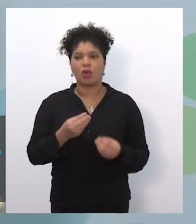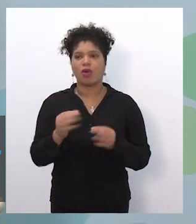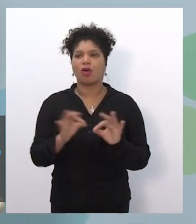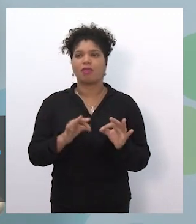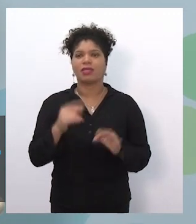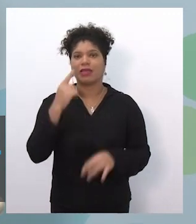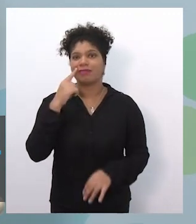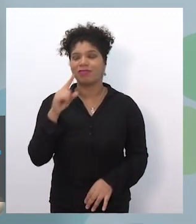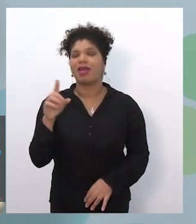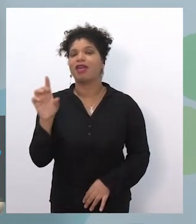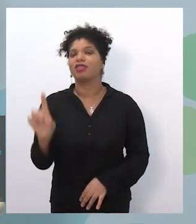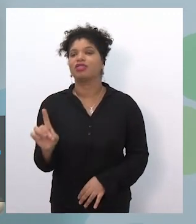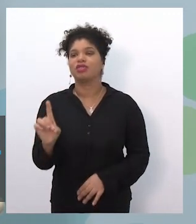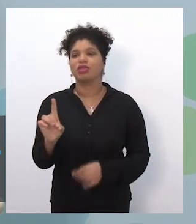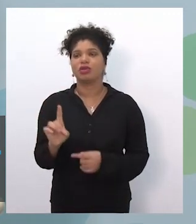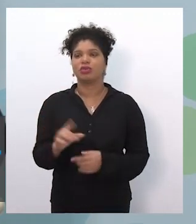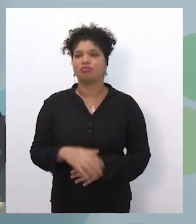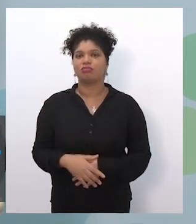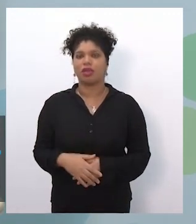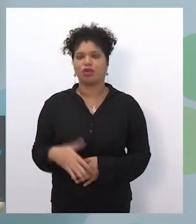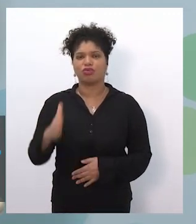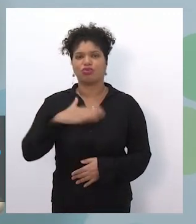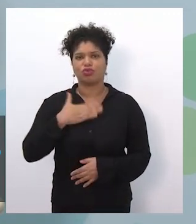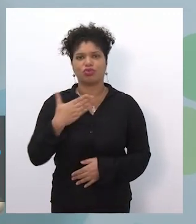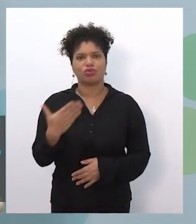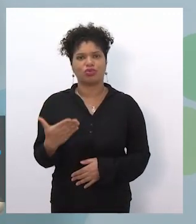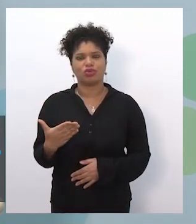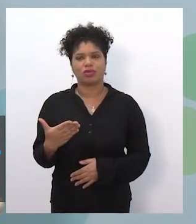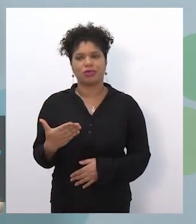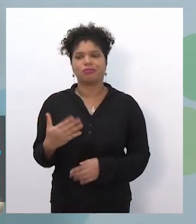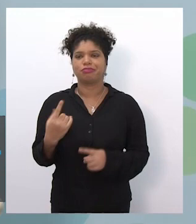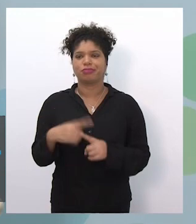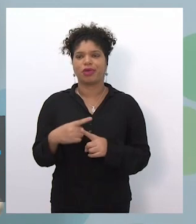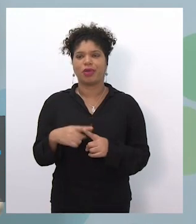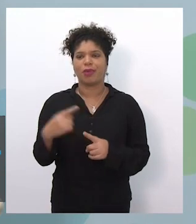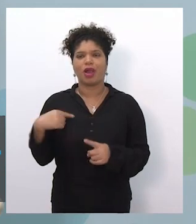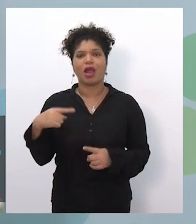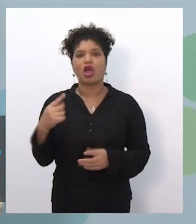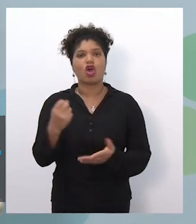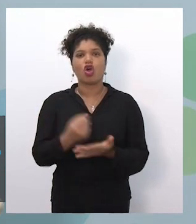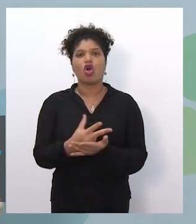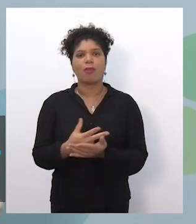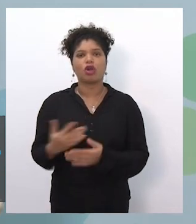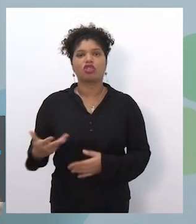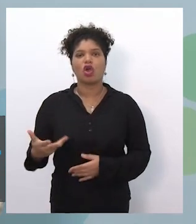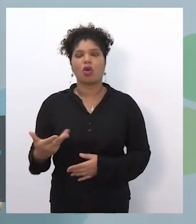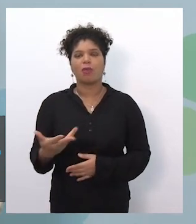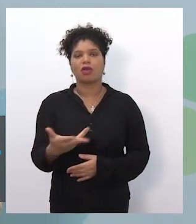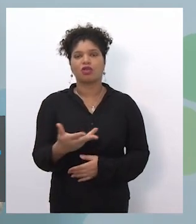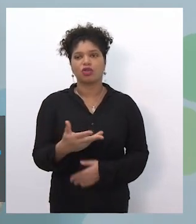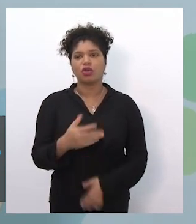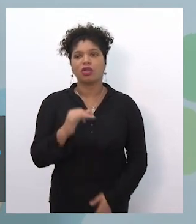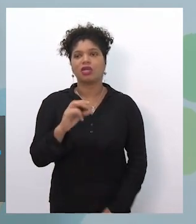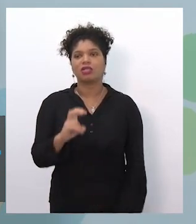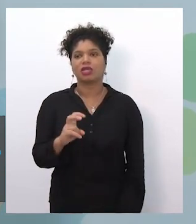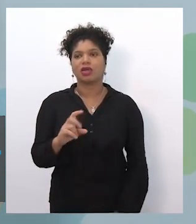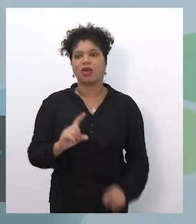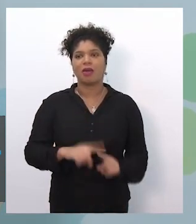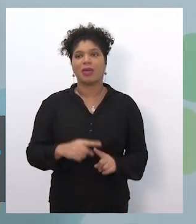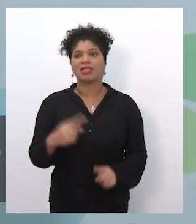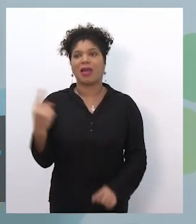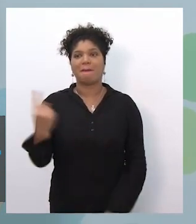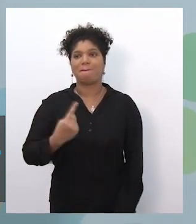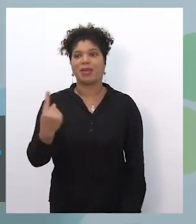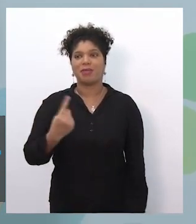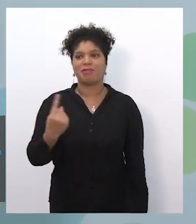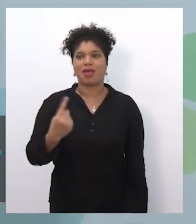na diretoria, foi um boom. Por que foi um boom? Porque ele comprou um processador i5, só que de primeira